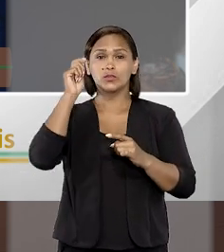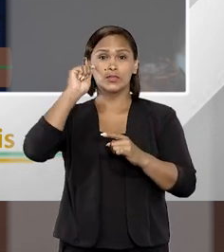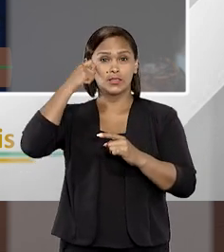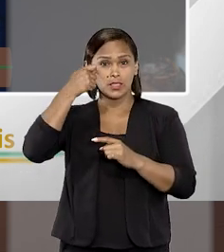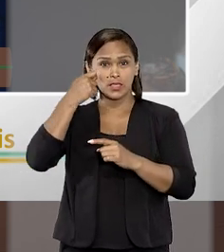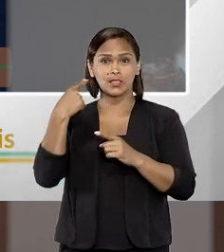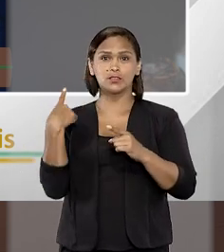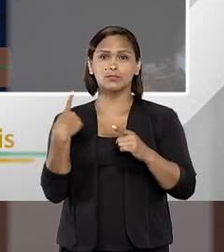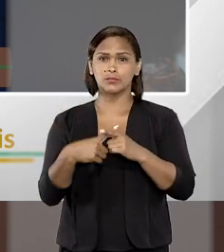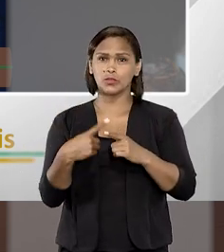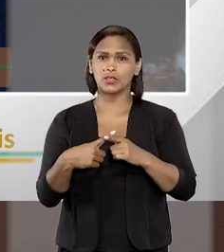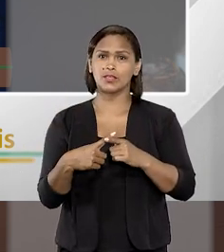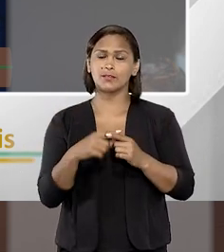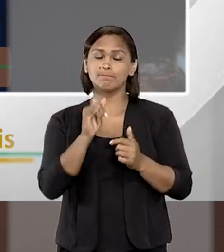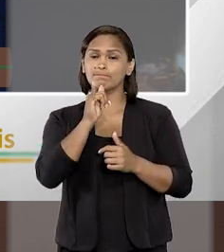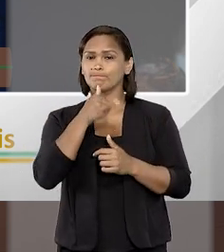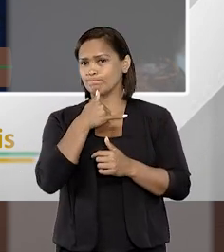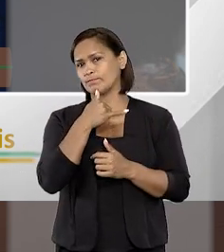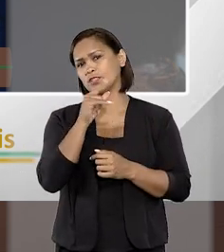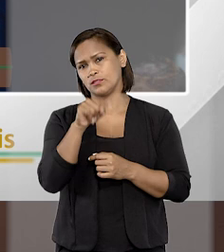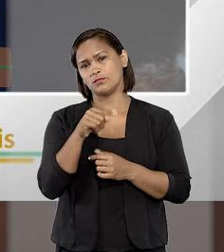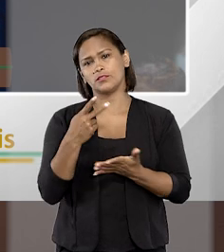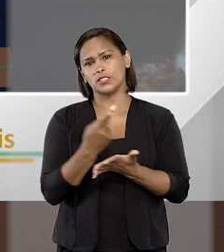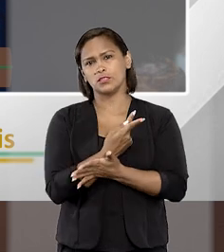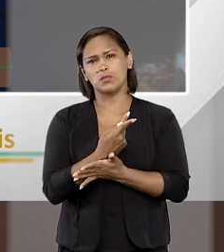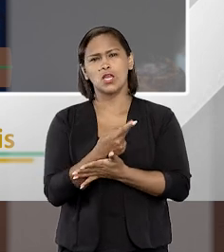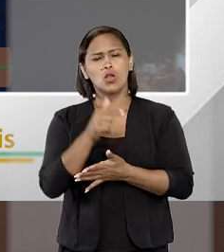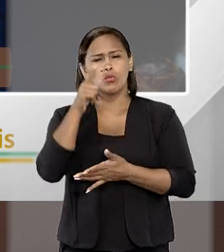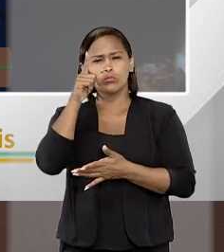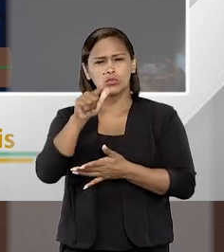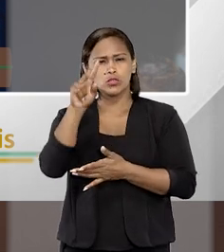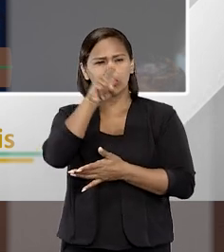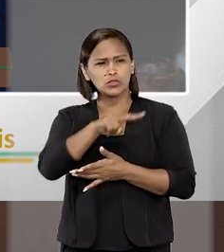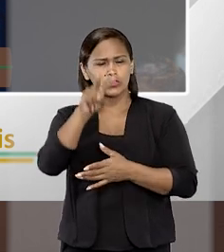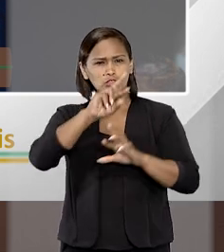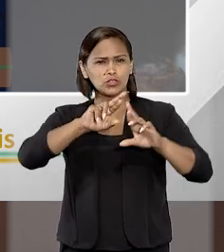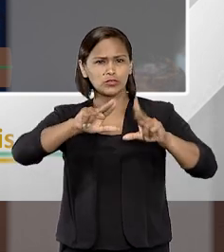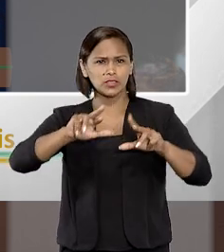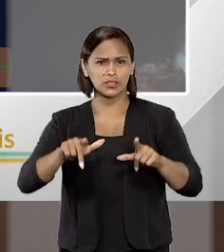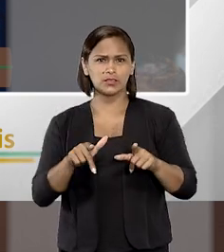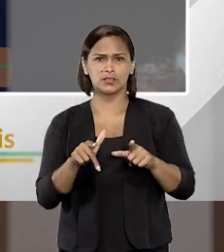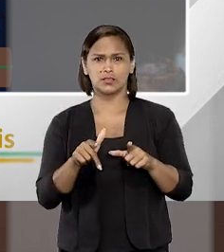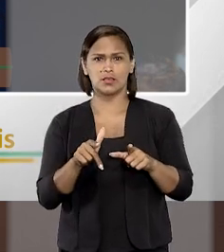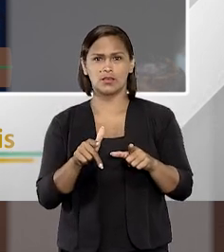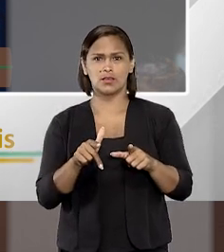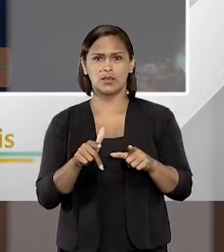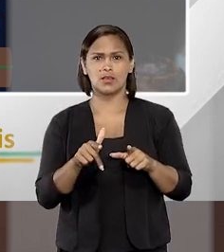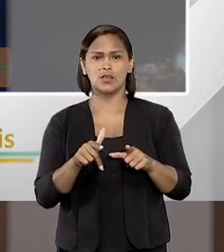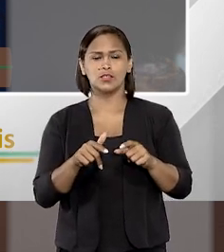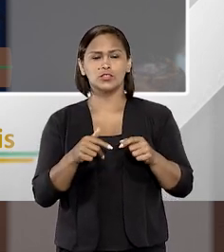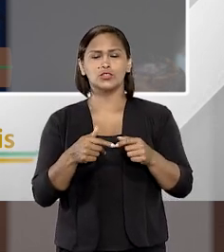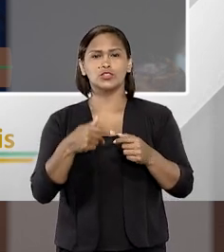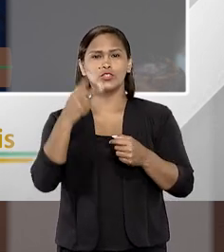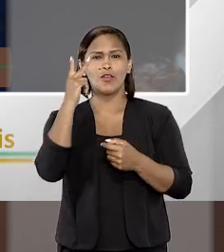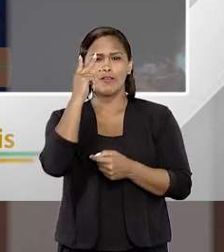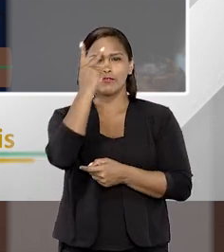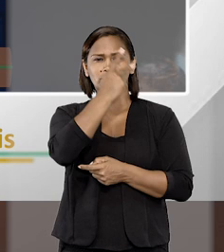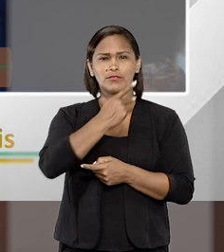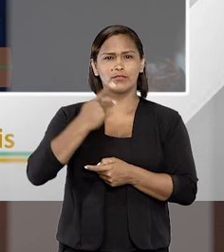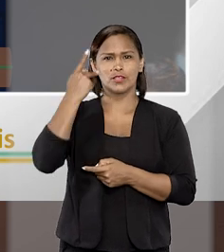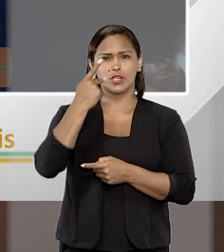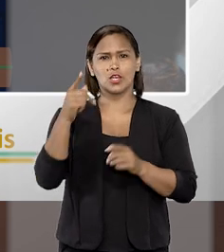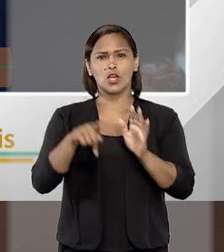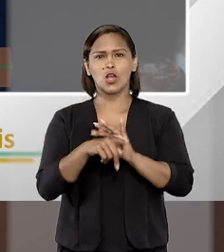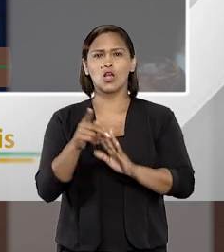negras Porque infelizmente não conseguem fazer distinções de traço do fenótipo